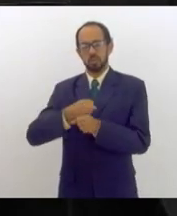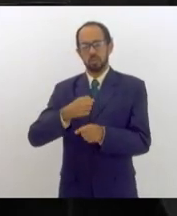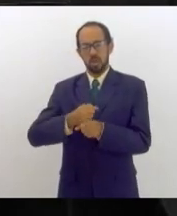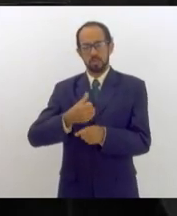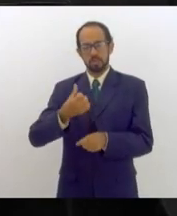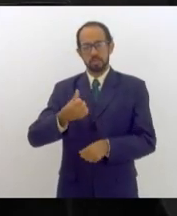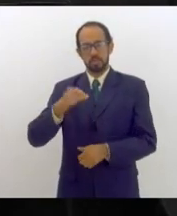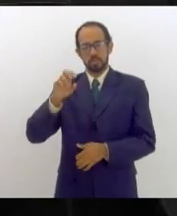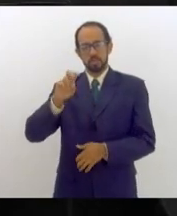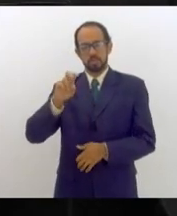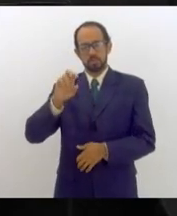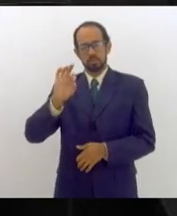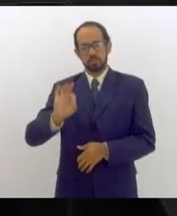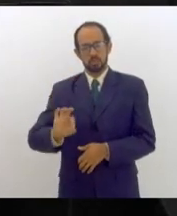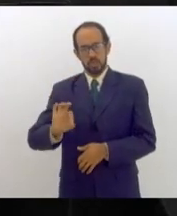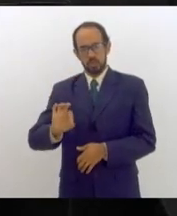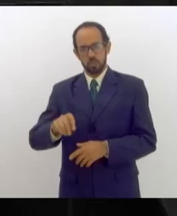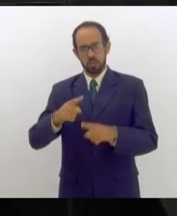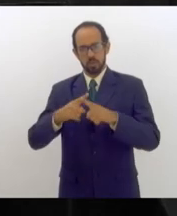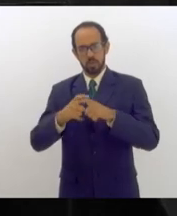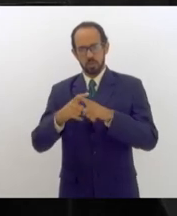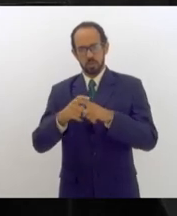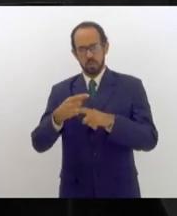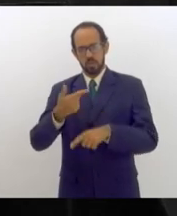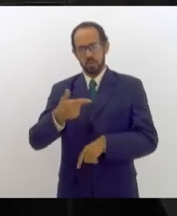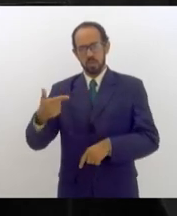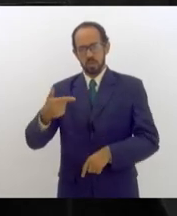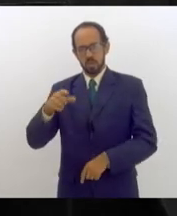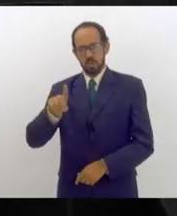multiplicar por 22 dias